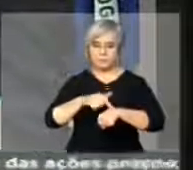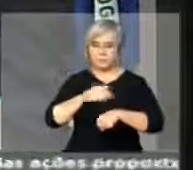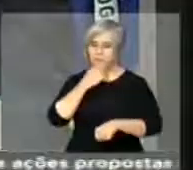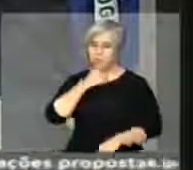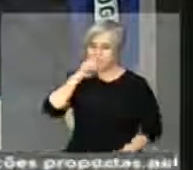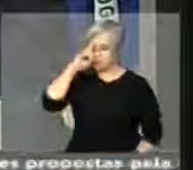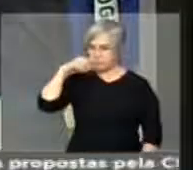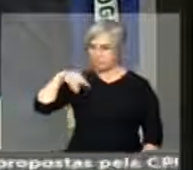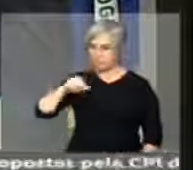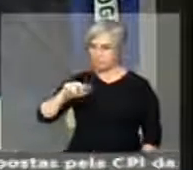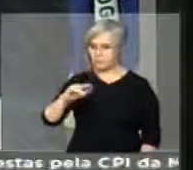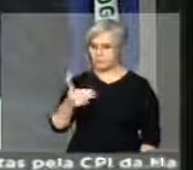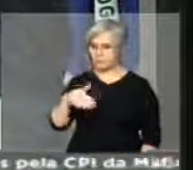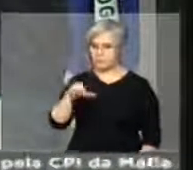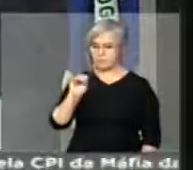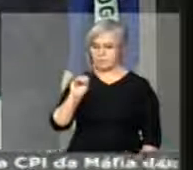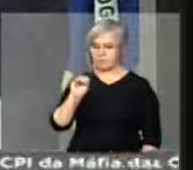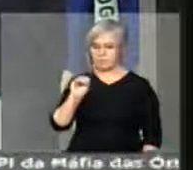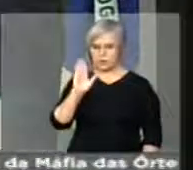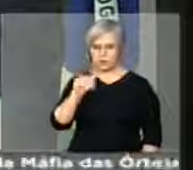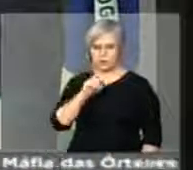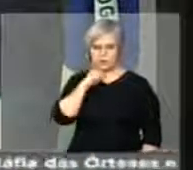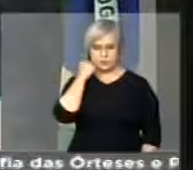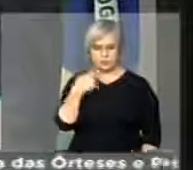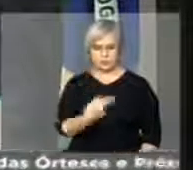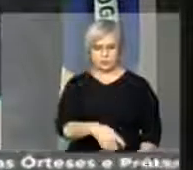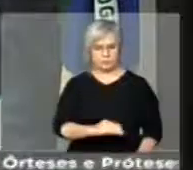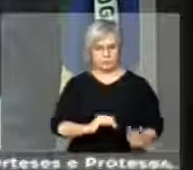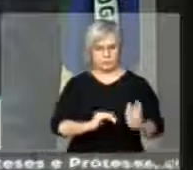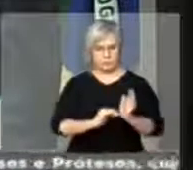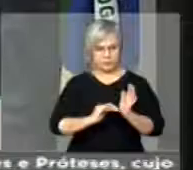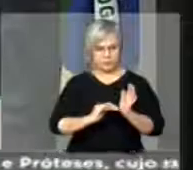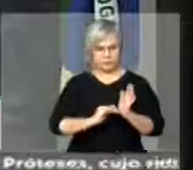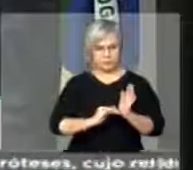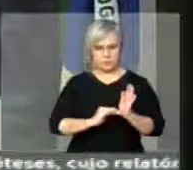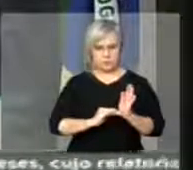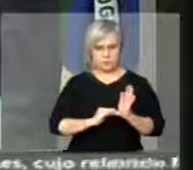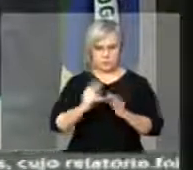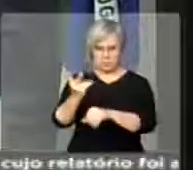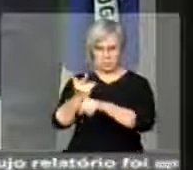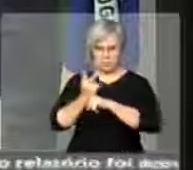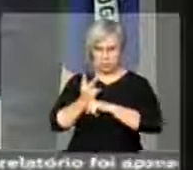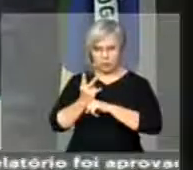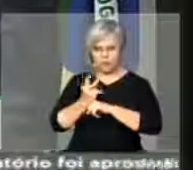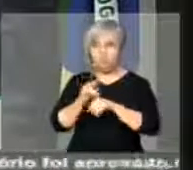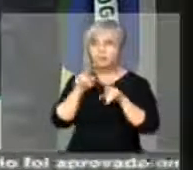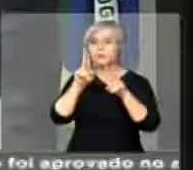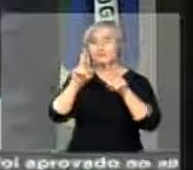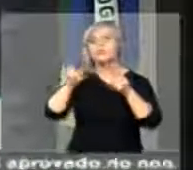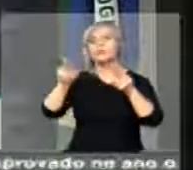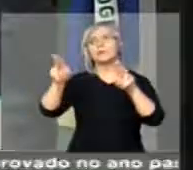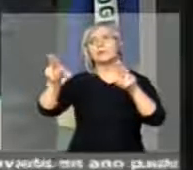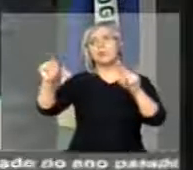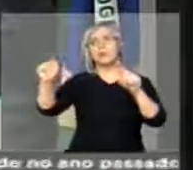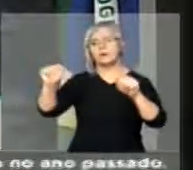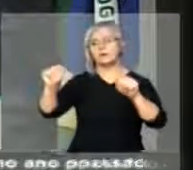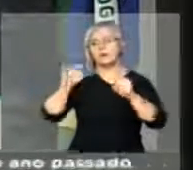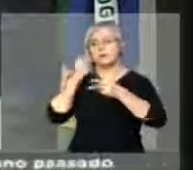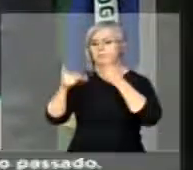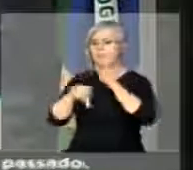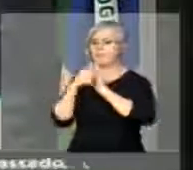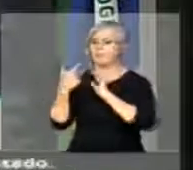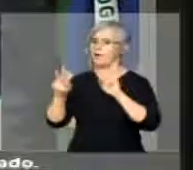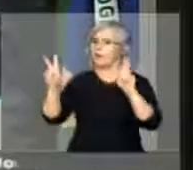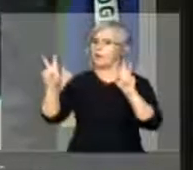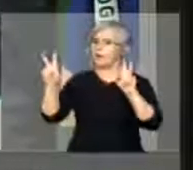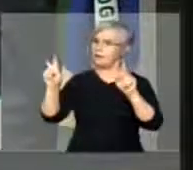que tinha sido senador nesta casa, do Congresso, me procurou para tratar desse assunto